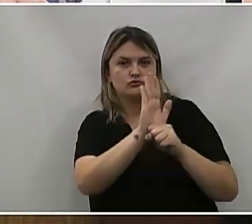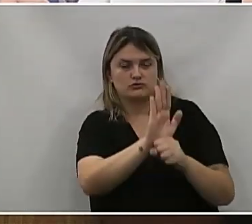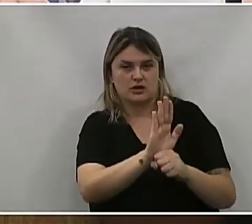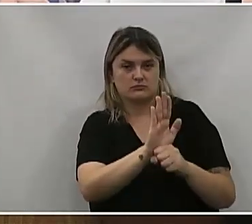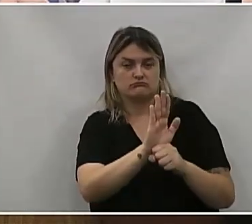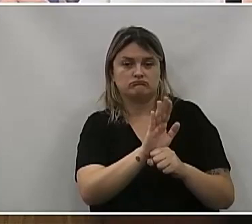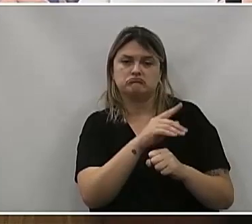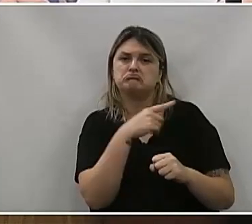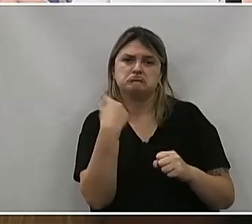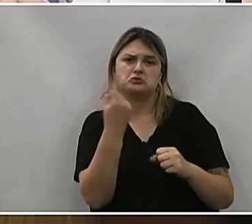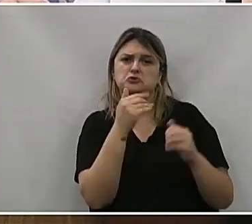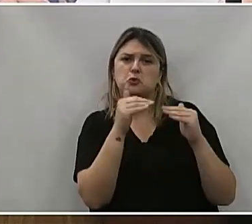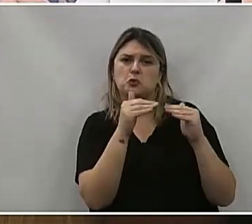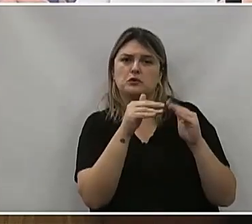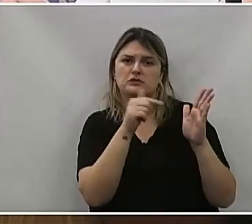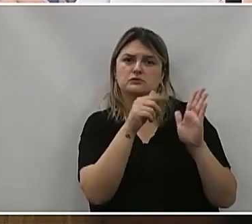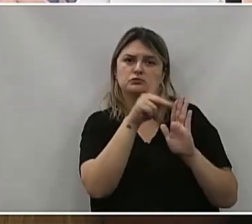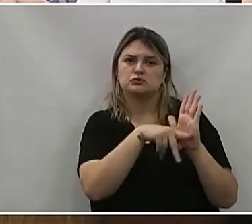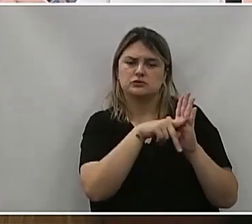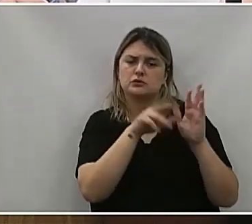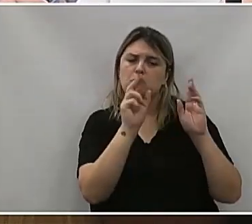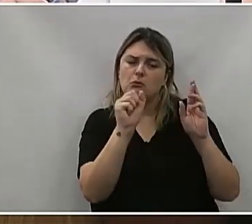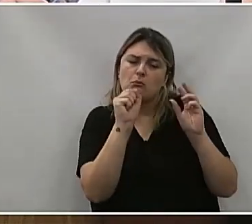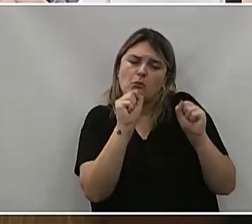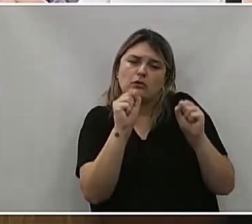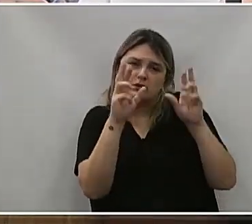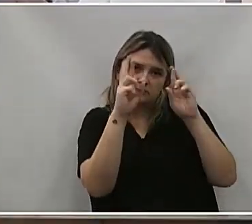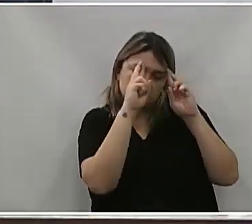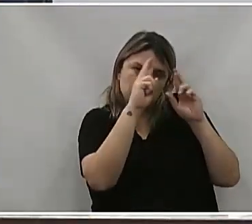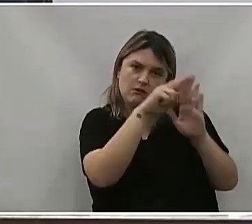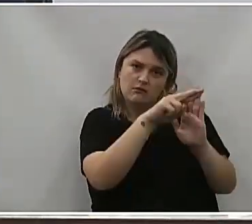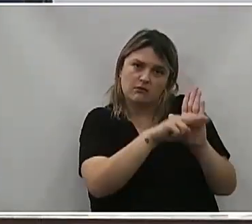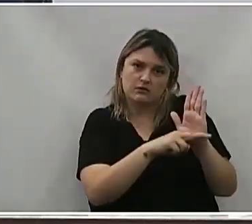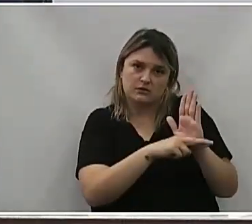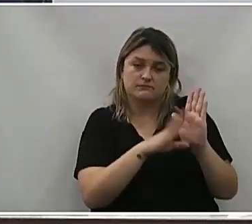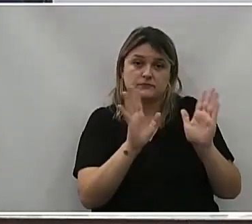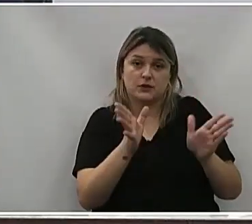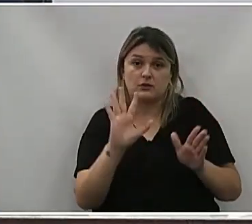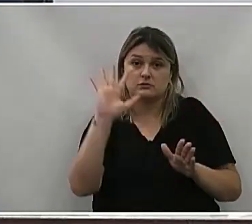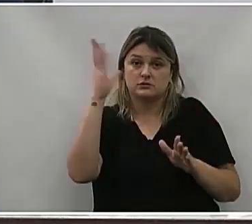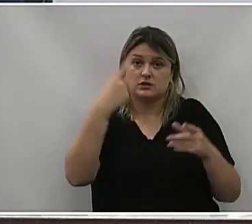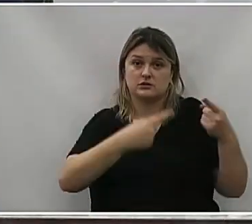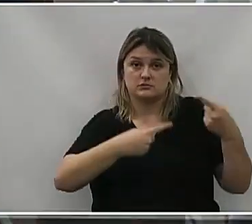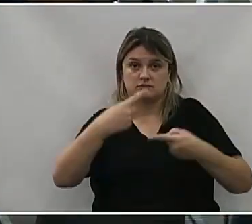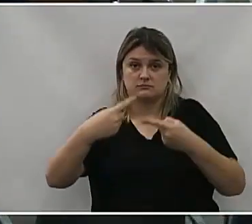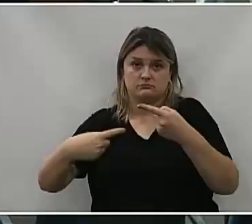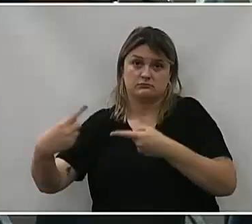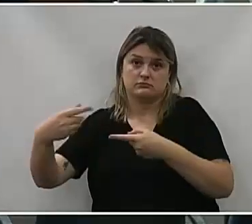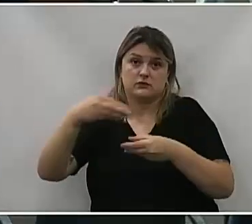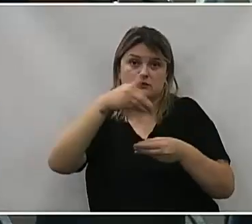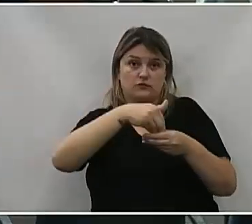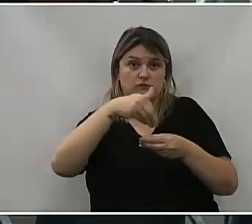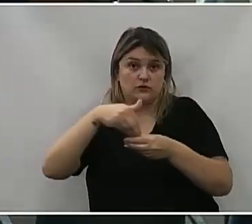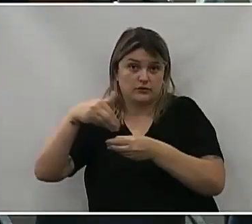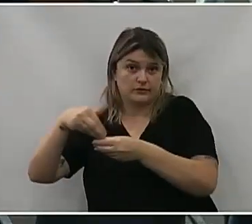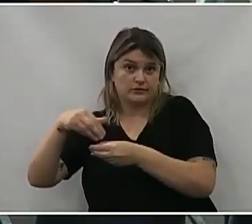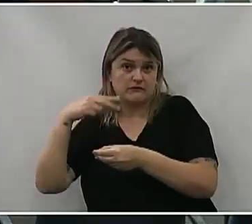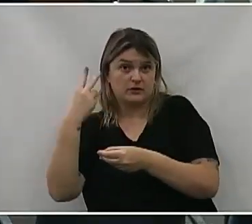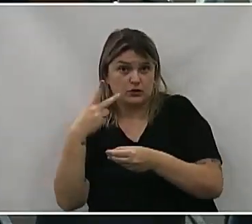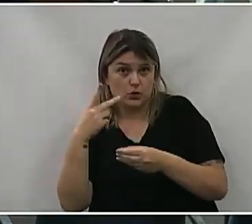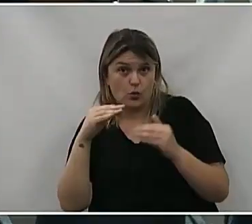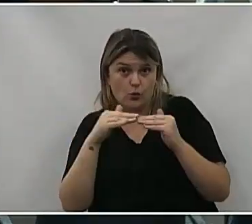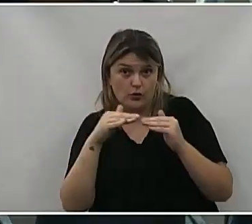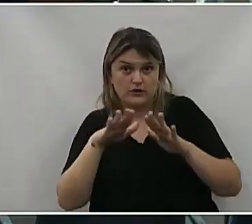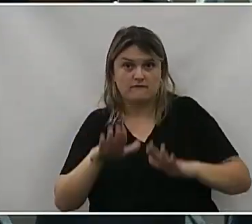ao projeto em questão, devendo mesmo seguir os trâmites do regimento. É o parecer. Em discussão. Em votação. Senhores vereadores